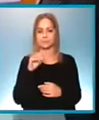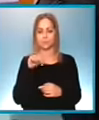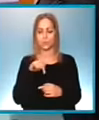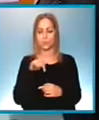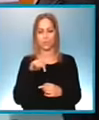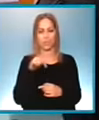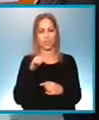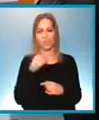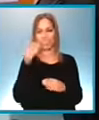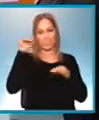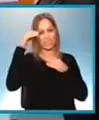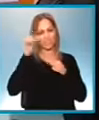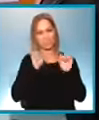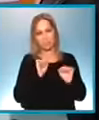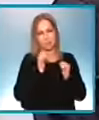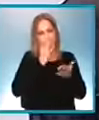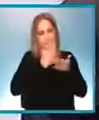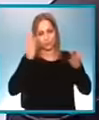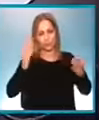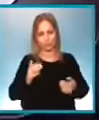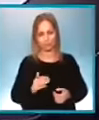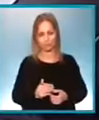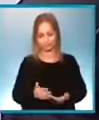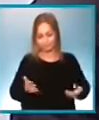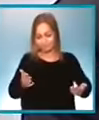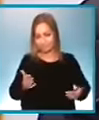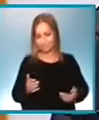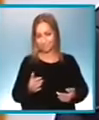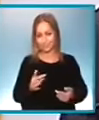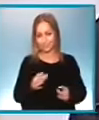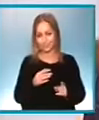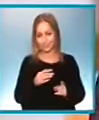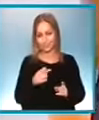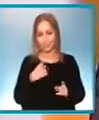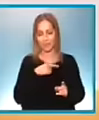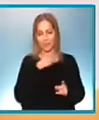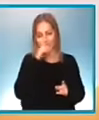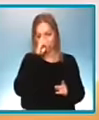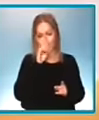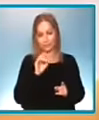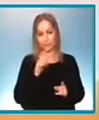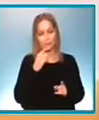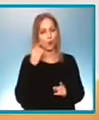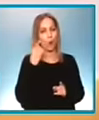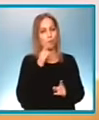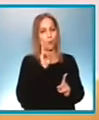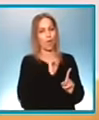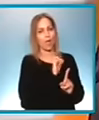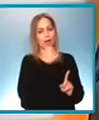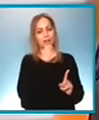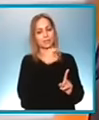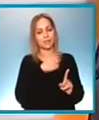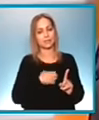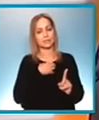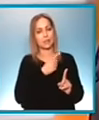neiras. Só ensinou. E o Francisco? Calma. Francisco Gonçalves, lembra-se da primeira vez que ouviu a Maia cantar? O que é que sentiu? O